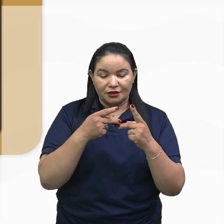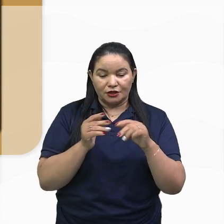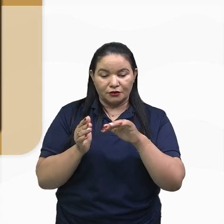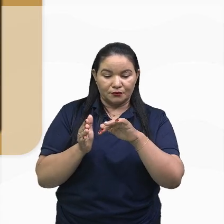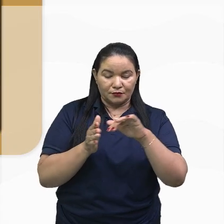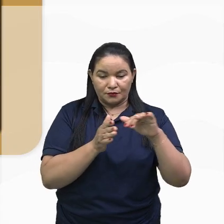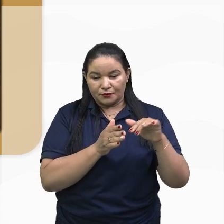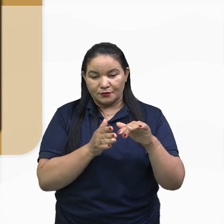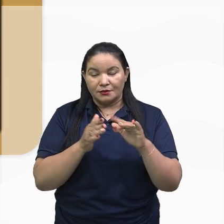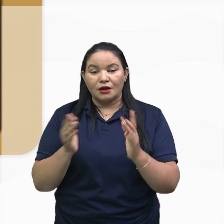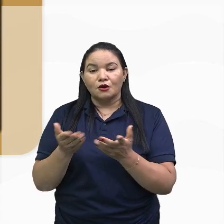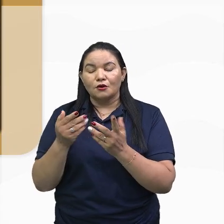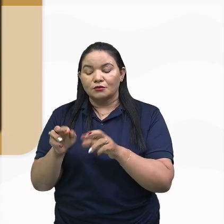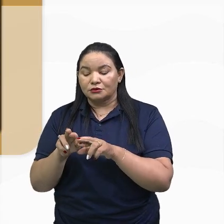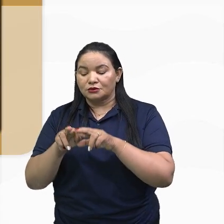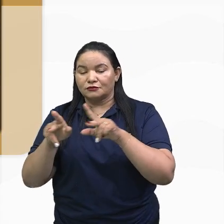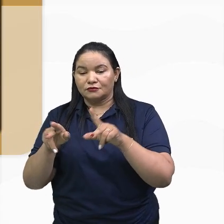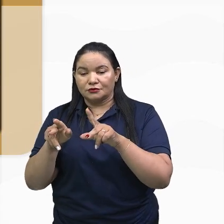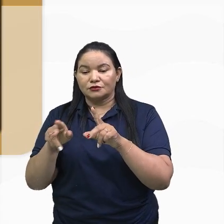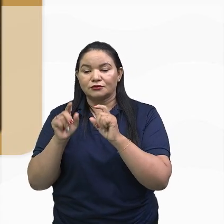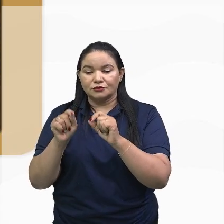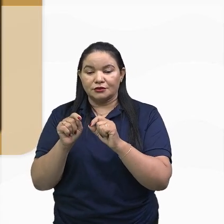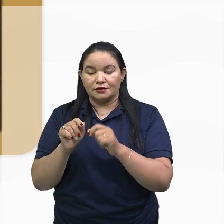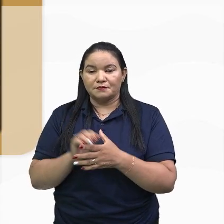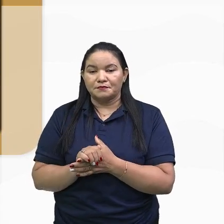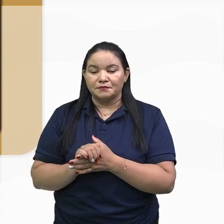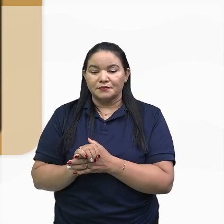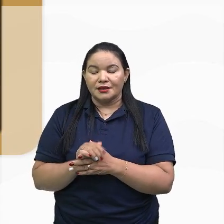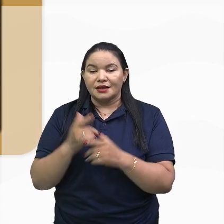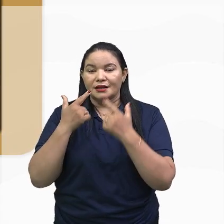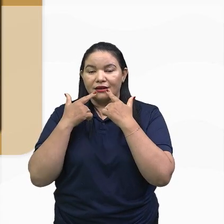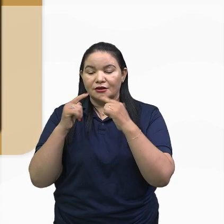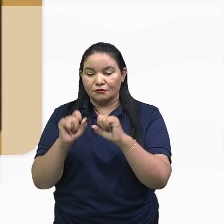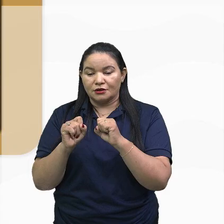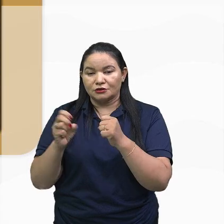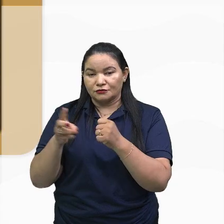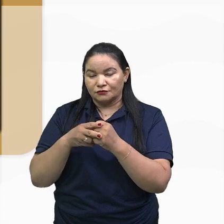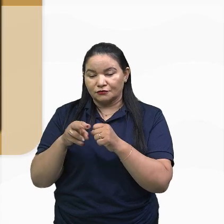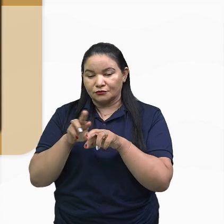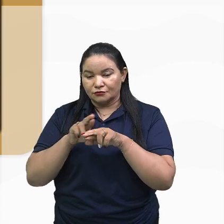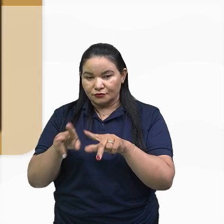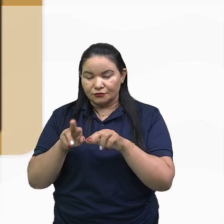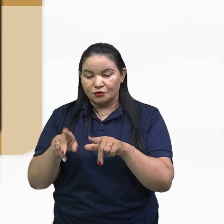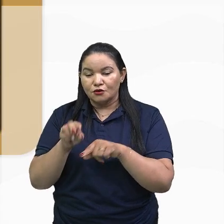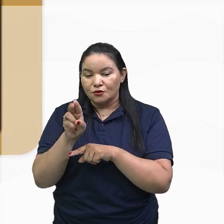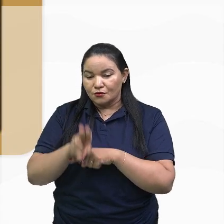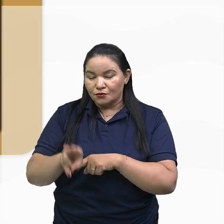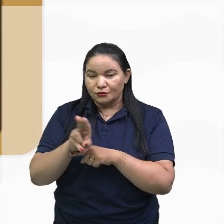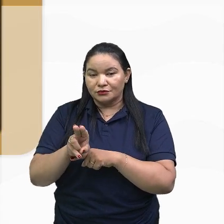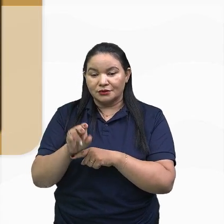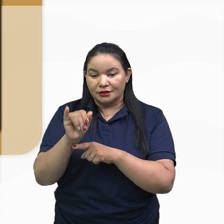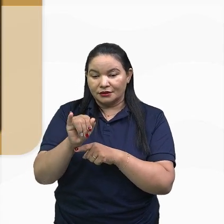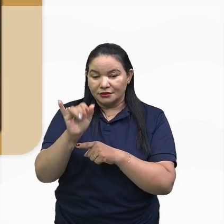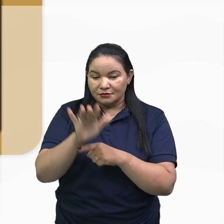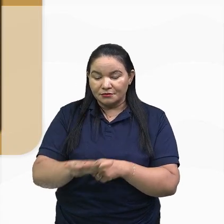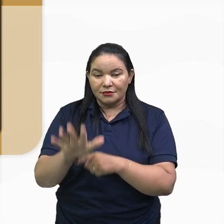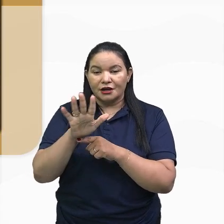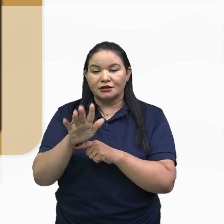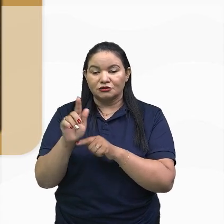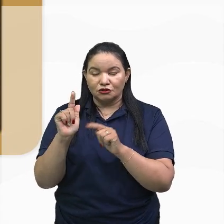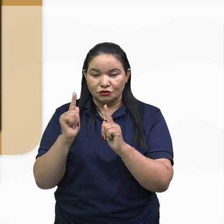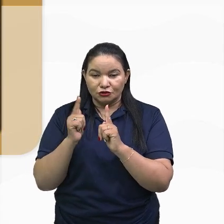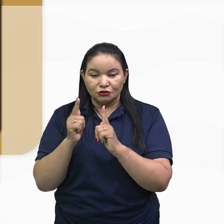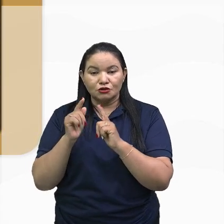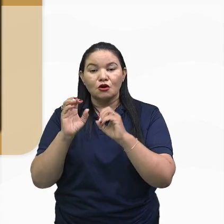linguagem não verbal. Isso. Que utiliza apenas imagens, gestos